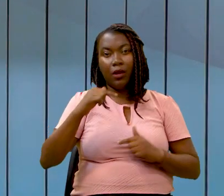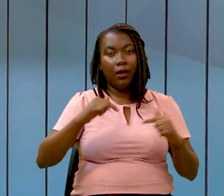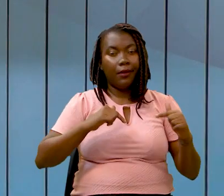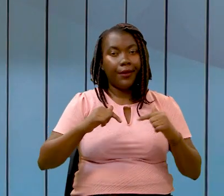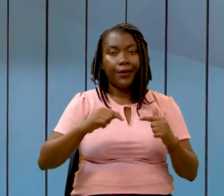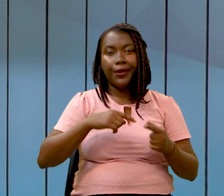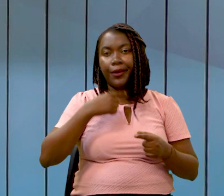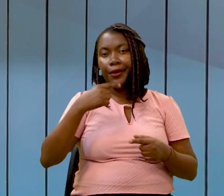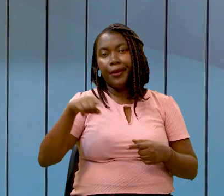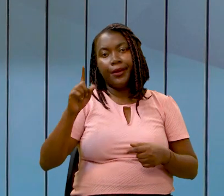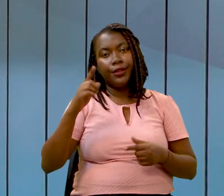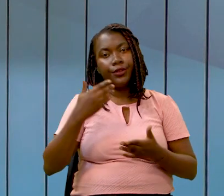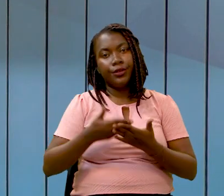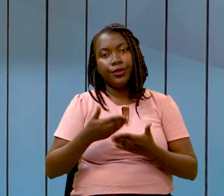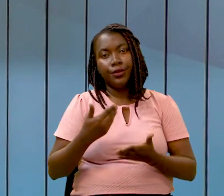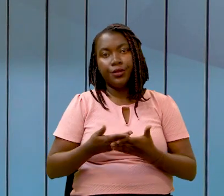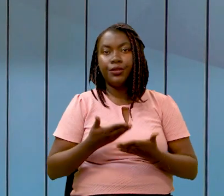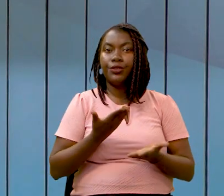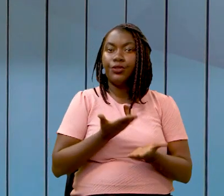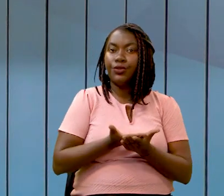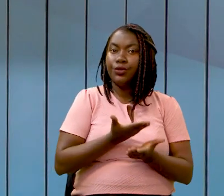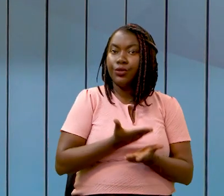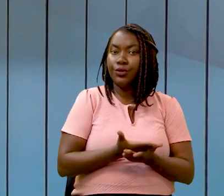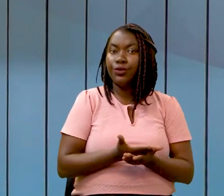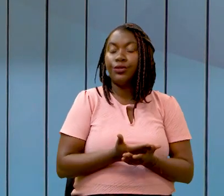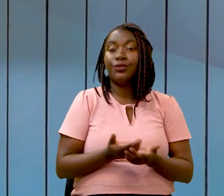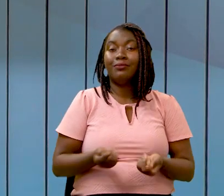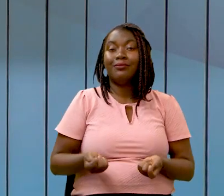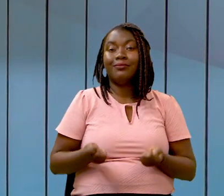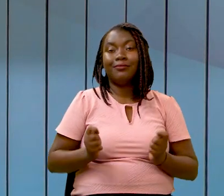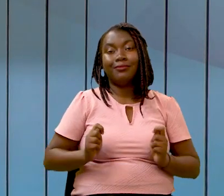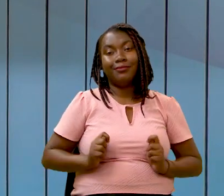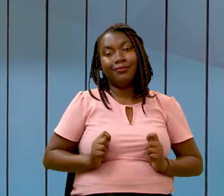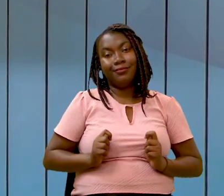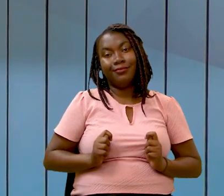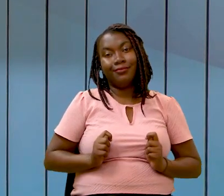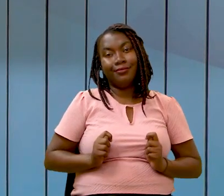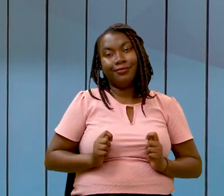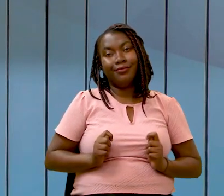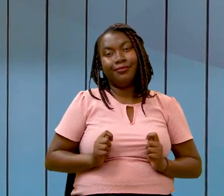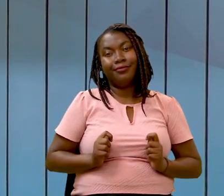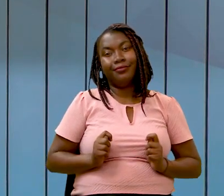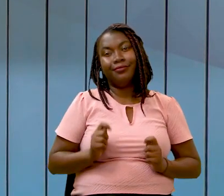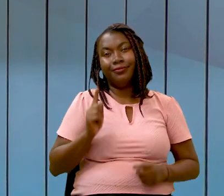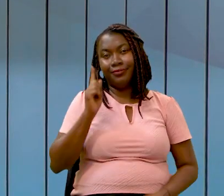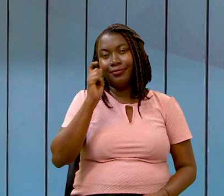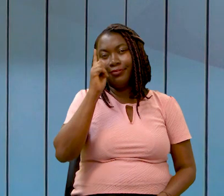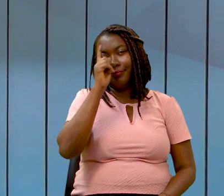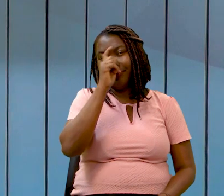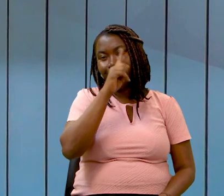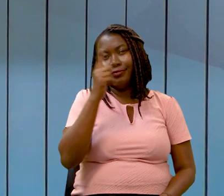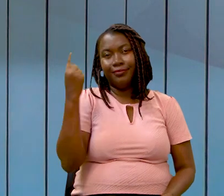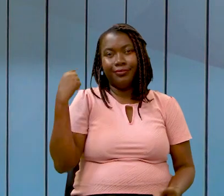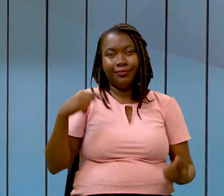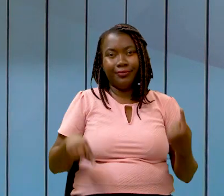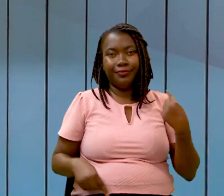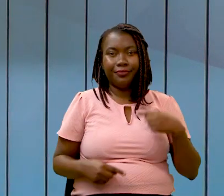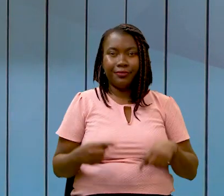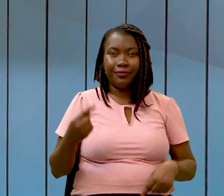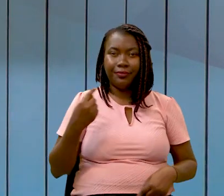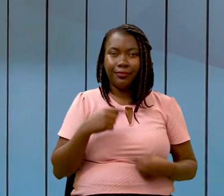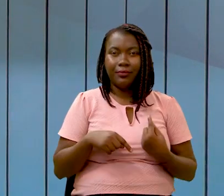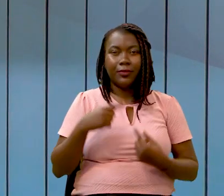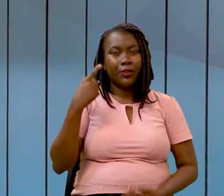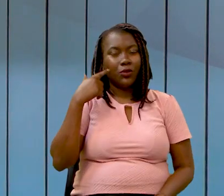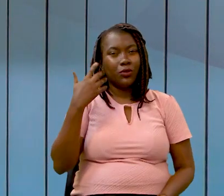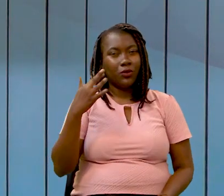consegue trabalhar, não consegue ir para a escola ou estudar, ela gera esse dano mesmo, né, no organismo. Acho que